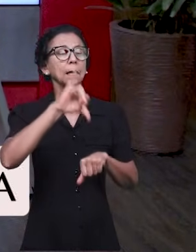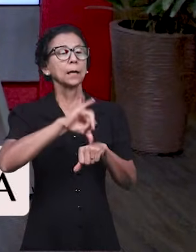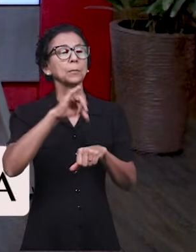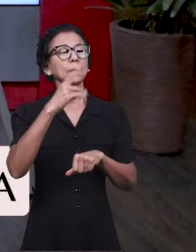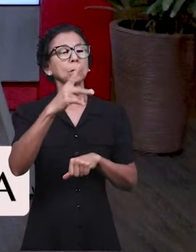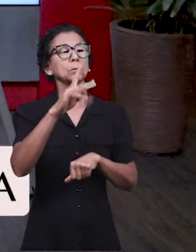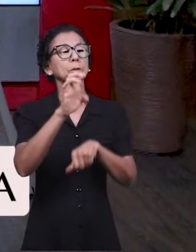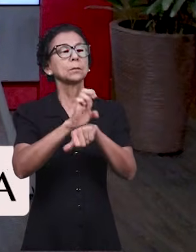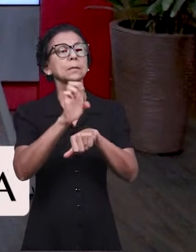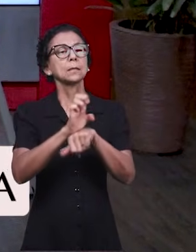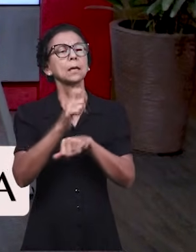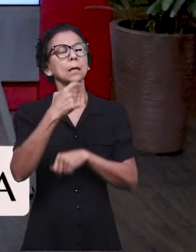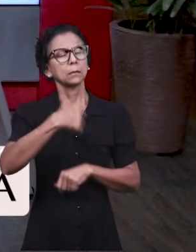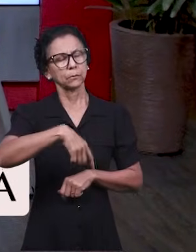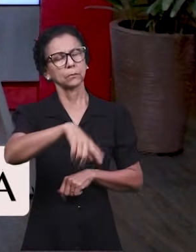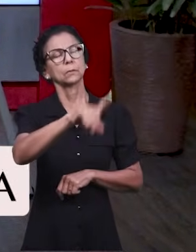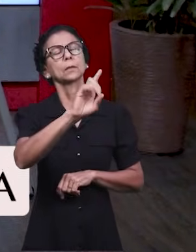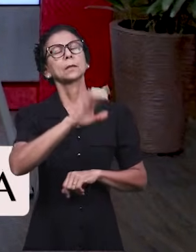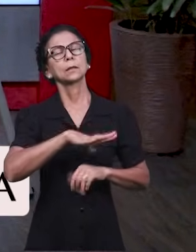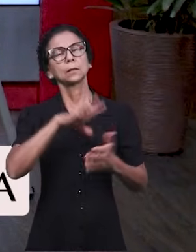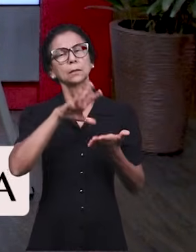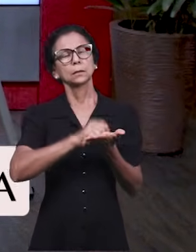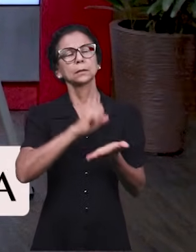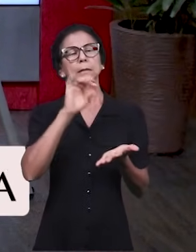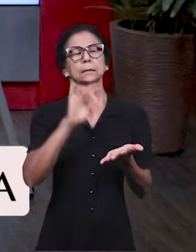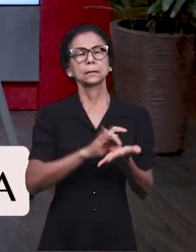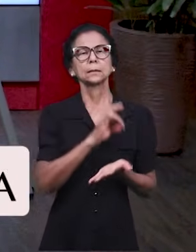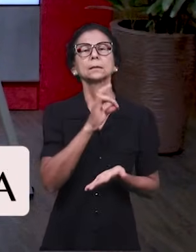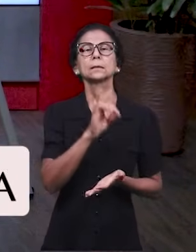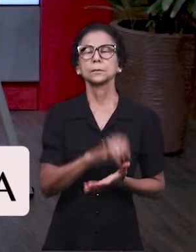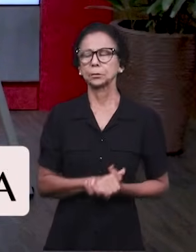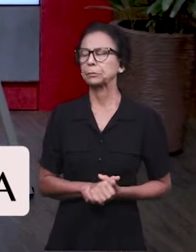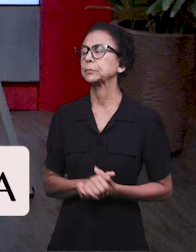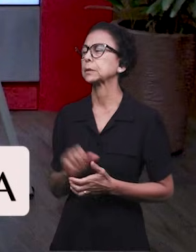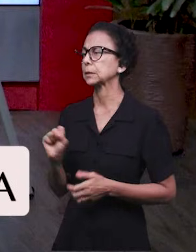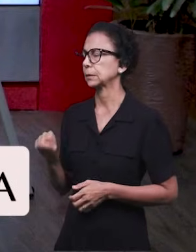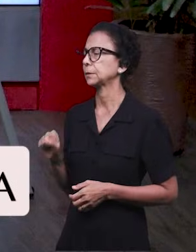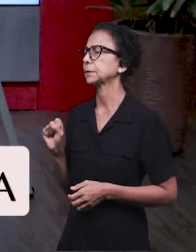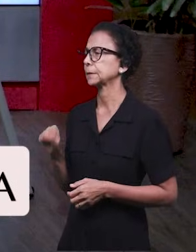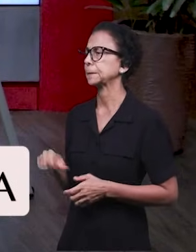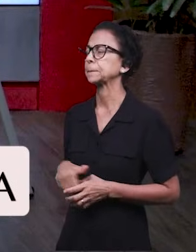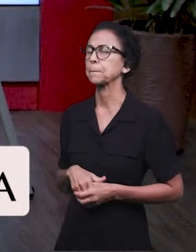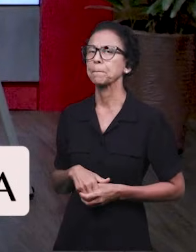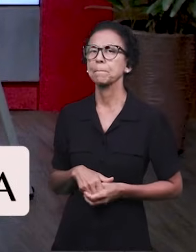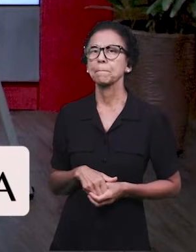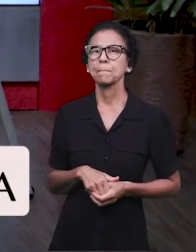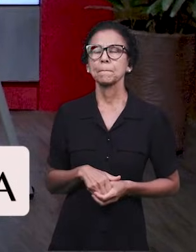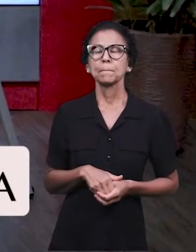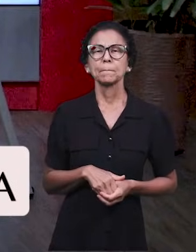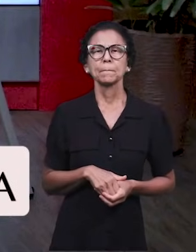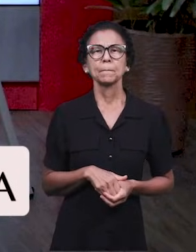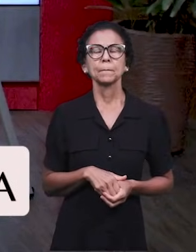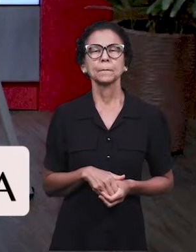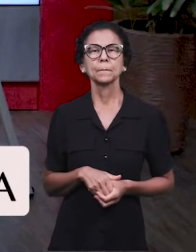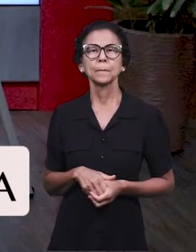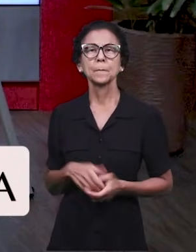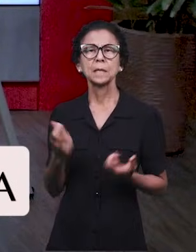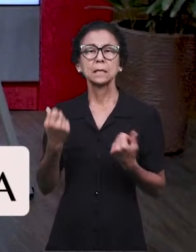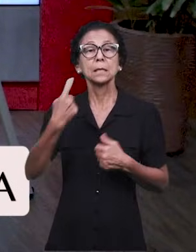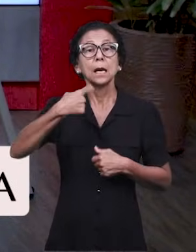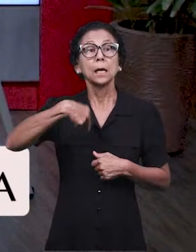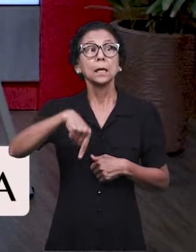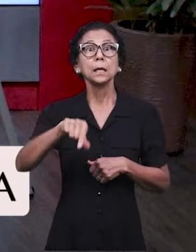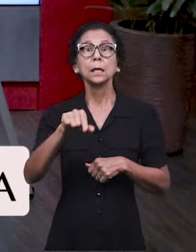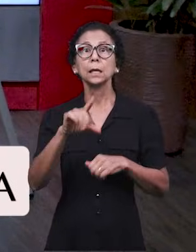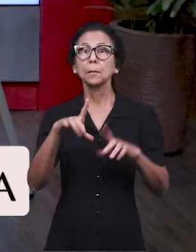pode ir realizar essa prova, né? Não precisa ir lá em Brasília. Facilita, exatamente. E aí, então, passando